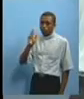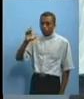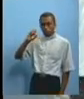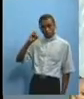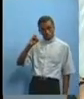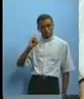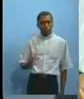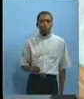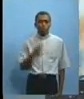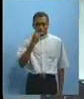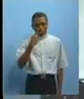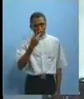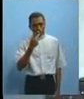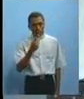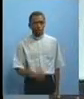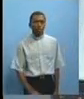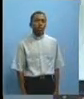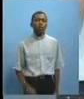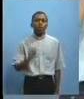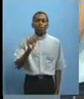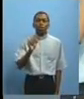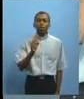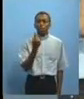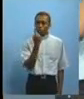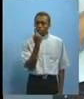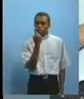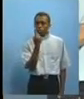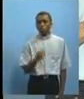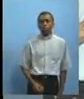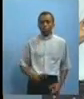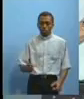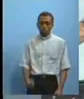Em primeiro lugar estão os libertinos